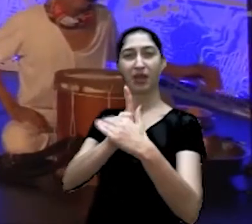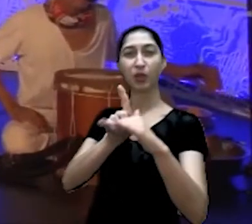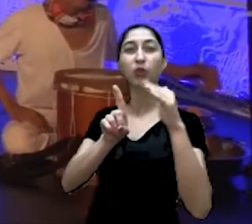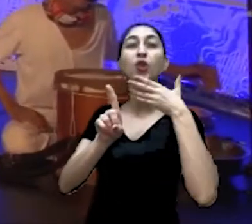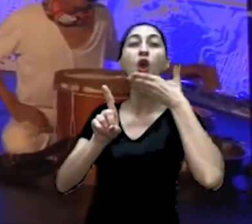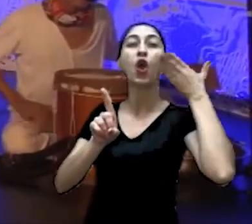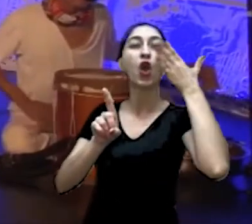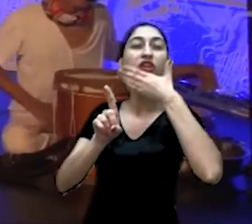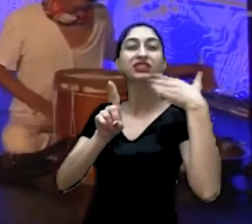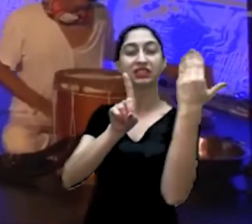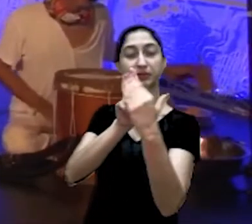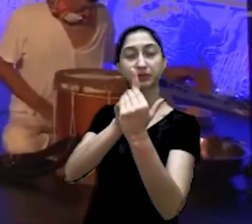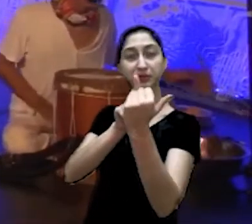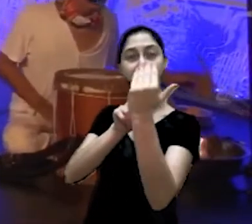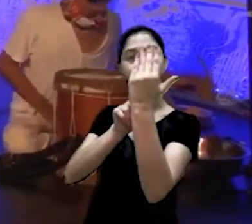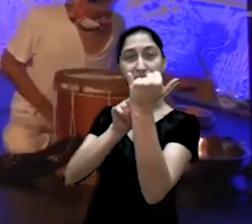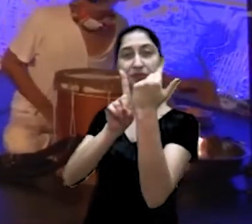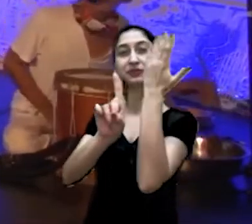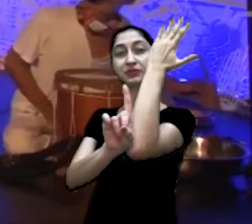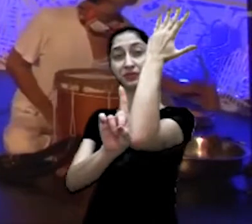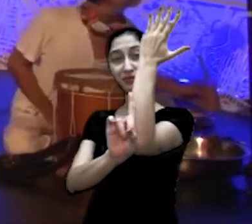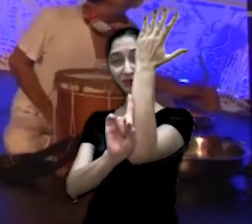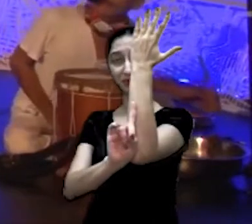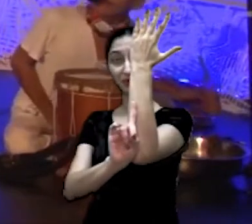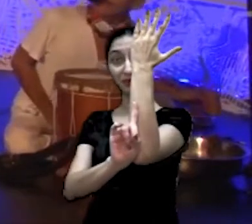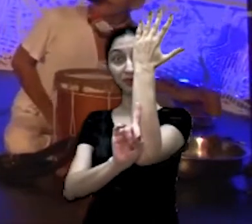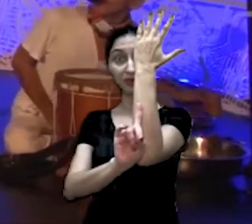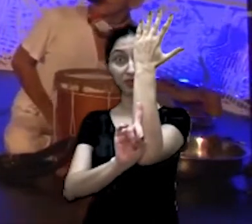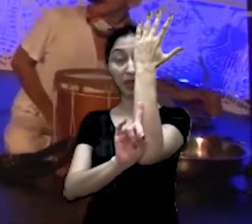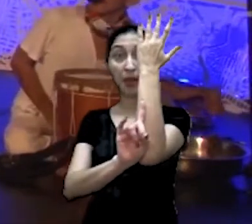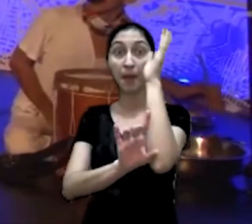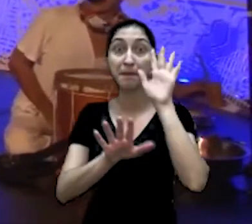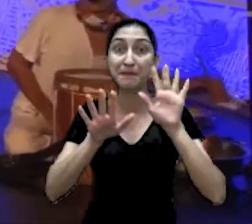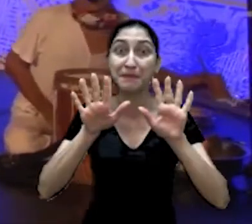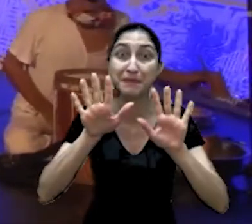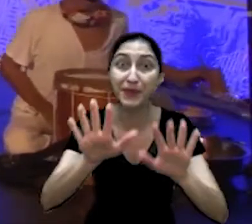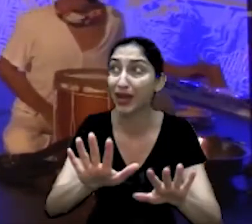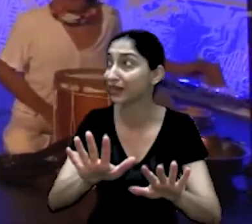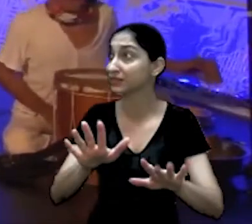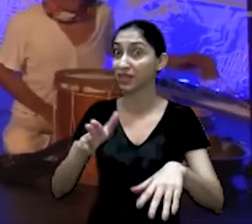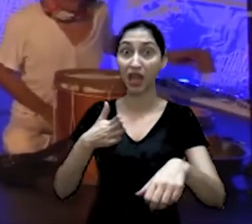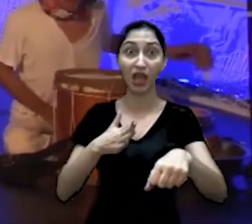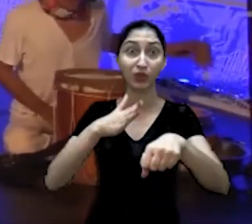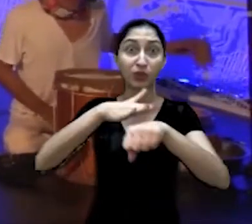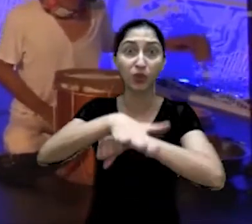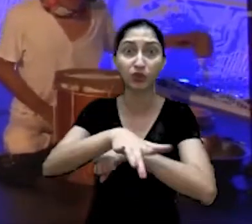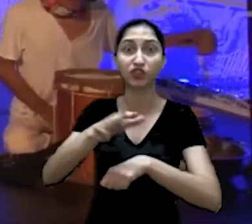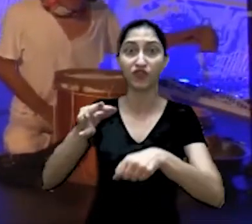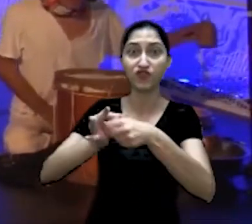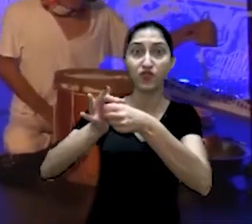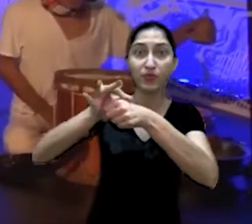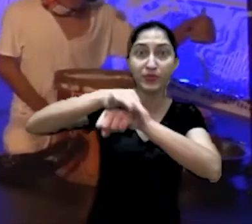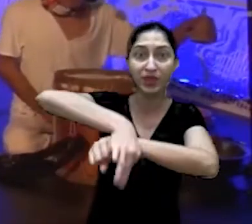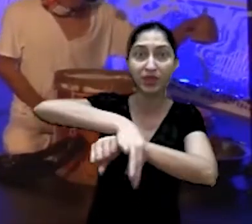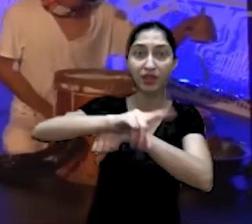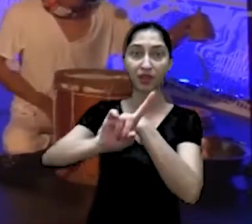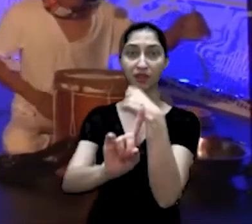à noite, quando as formigas estavam se aproximando, os vagalumes